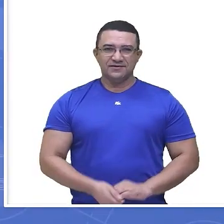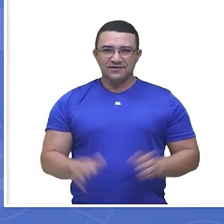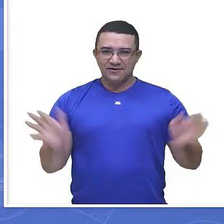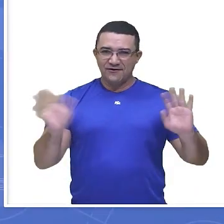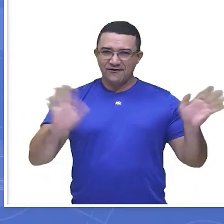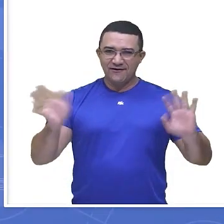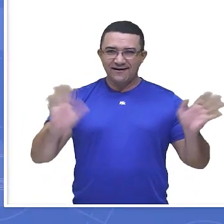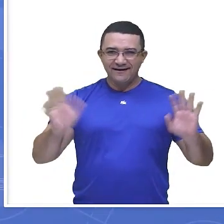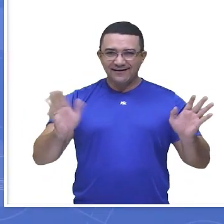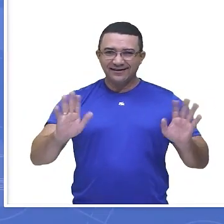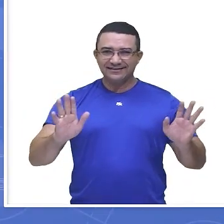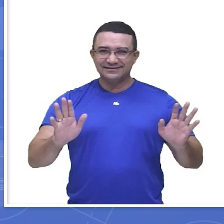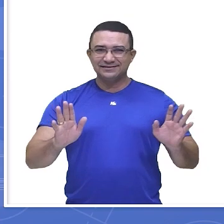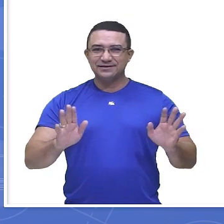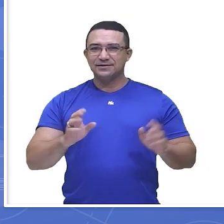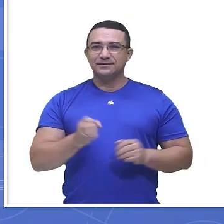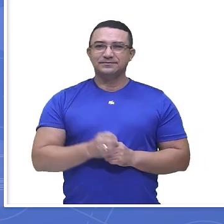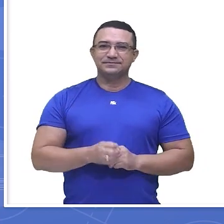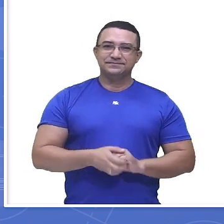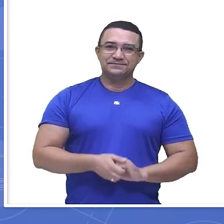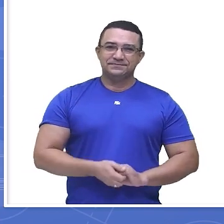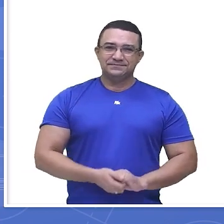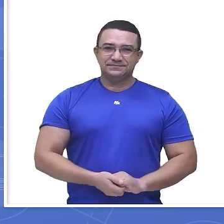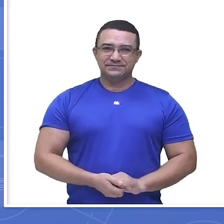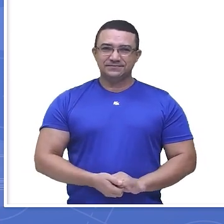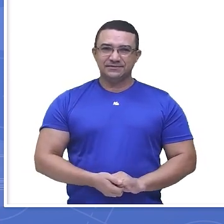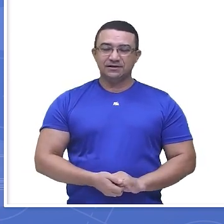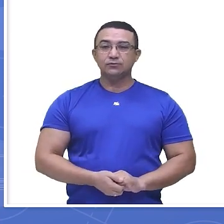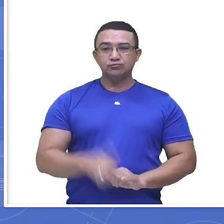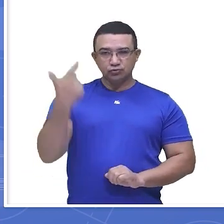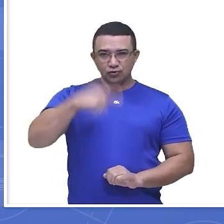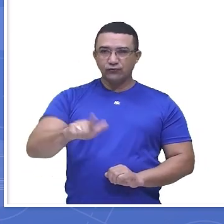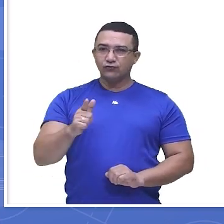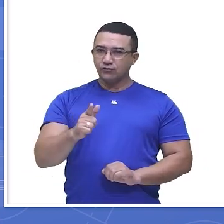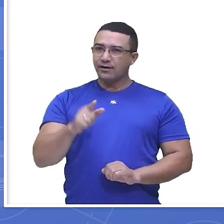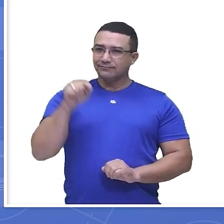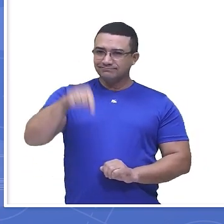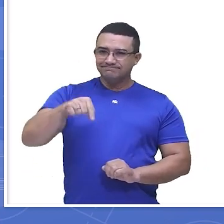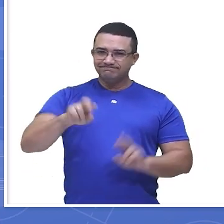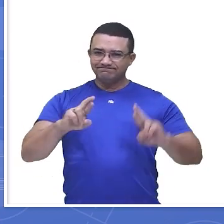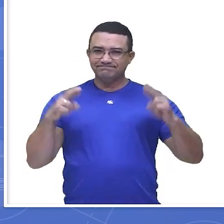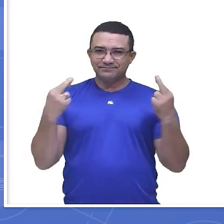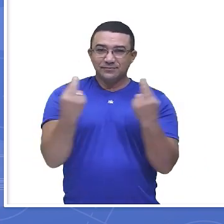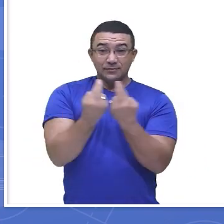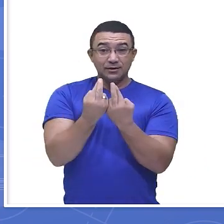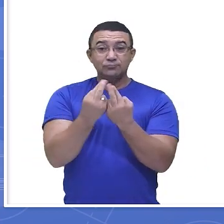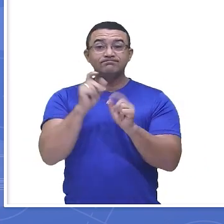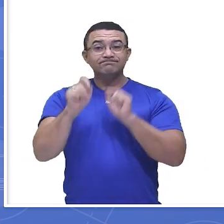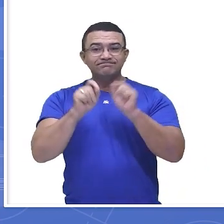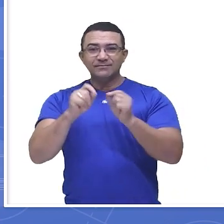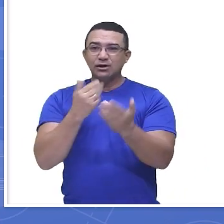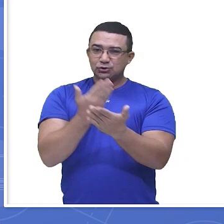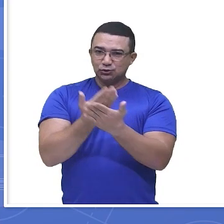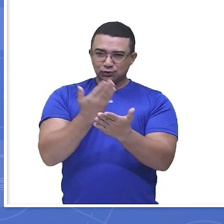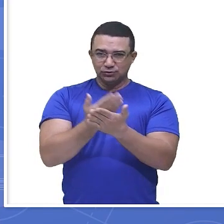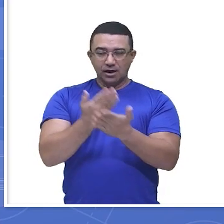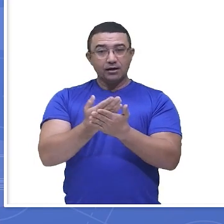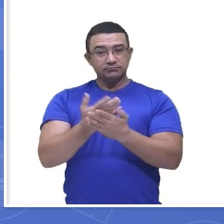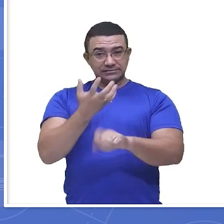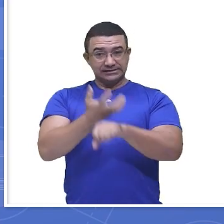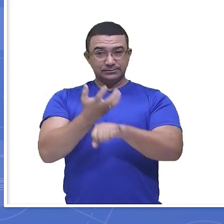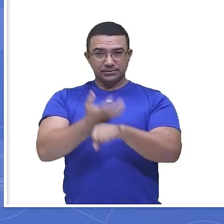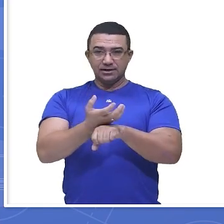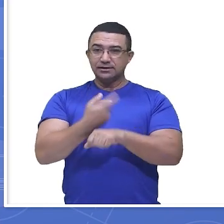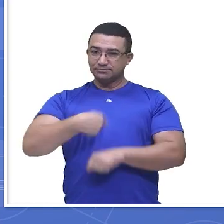Olá, chicos! Olá, chicas! Mais uma vez estamos aqui, né? Para estudarmos aqui a língua espanhola. Eu sou o